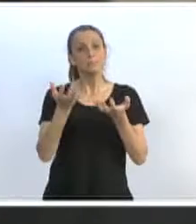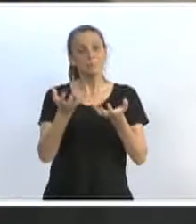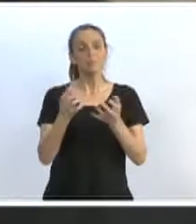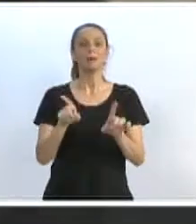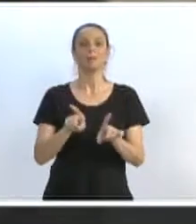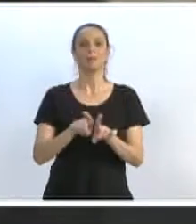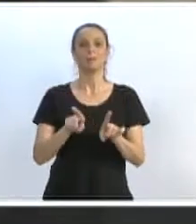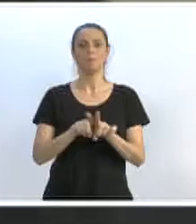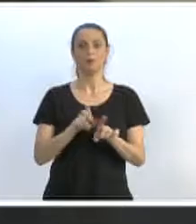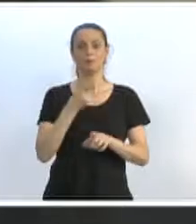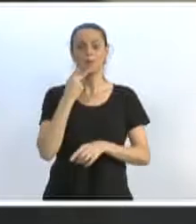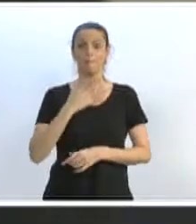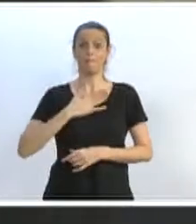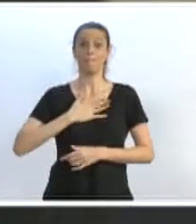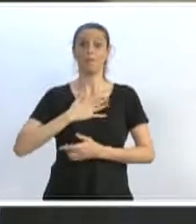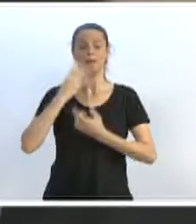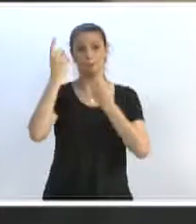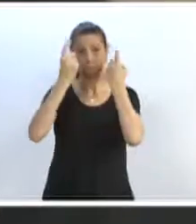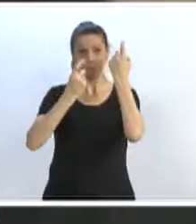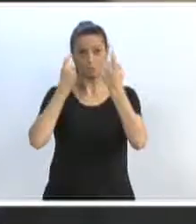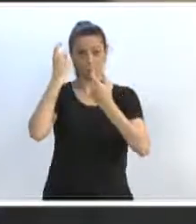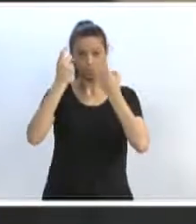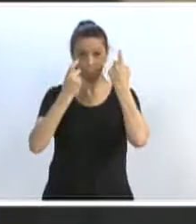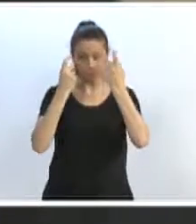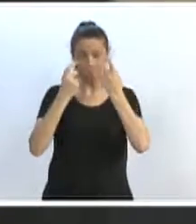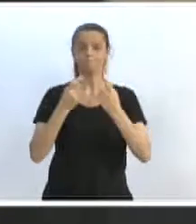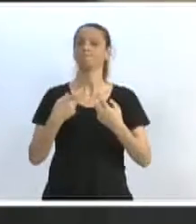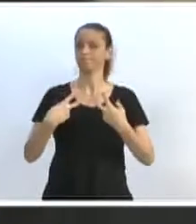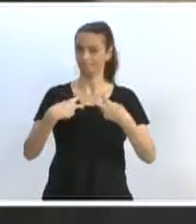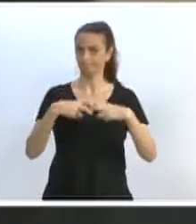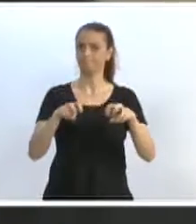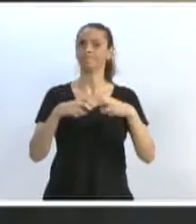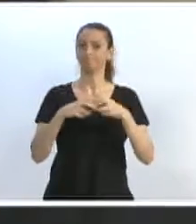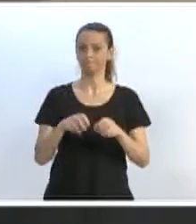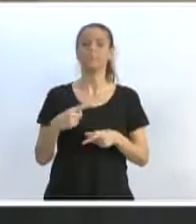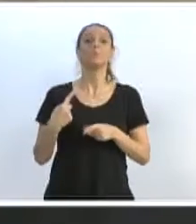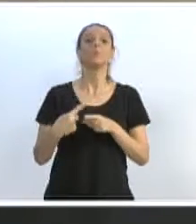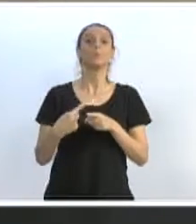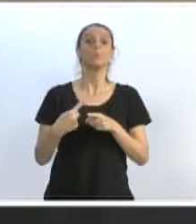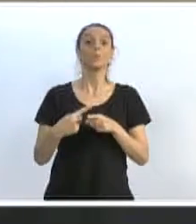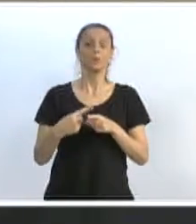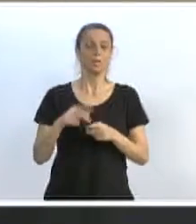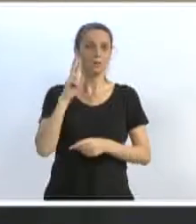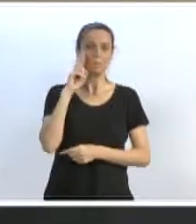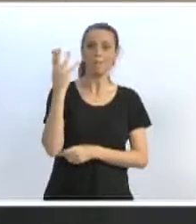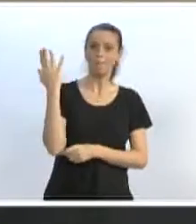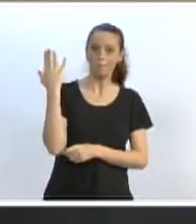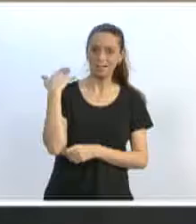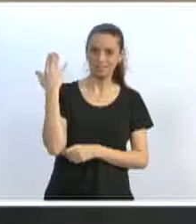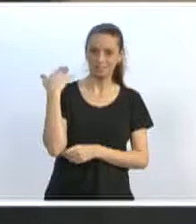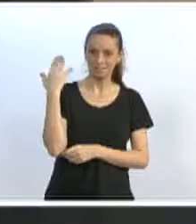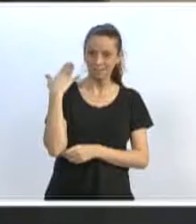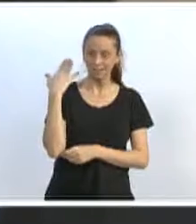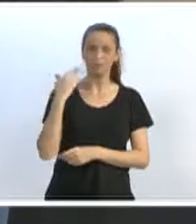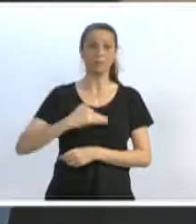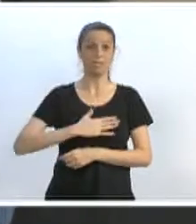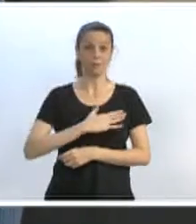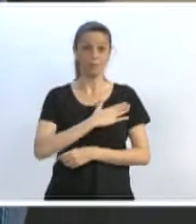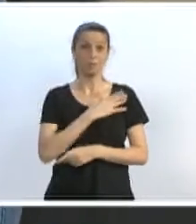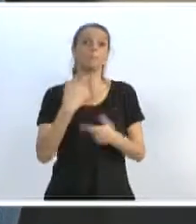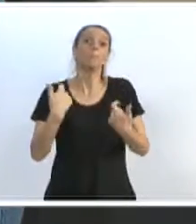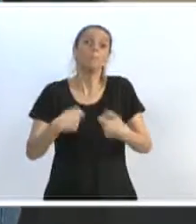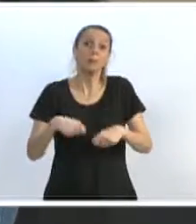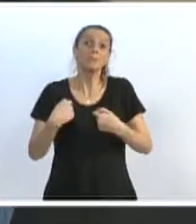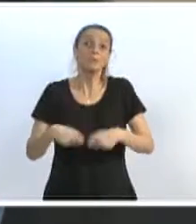trazer também a nossa preocupação com relação a essa questão, vereador Silvio. Nós precisamos lembrar que na época da intervenção nós já tivemos